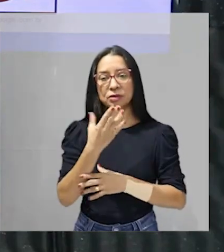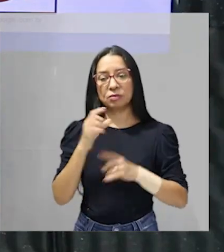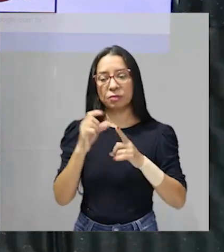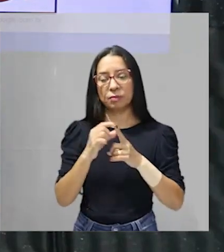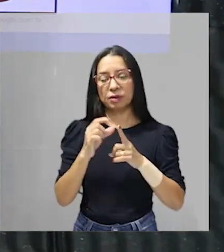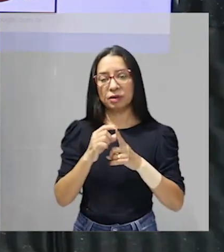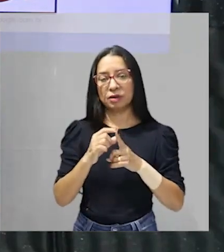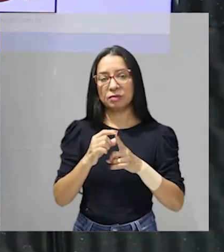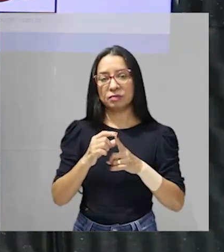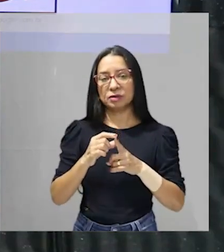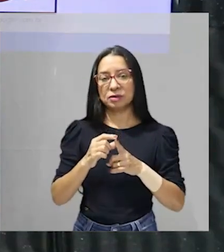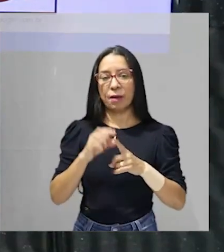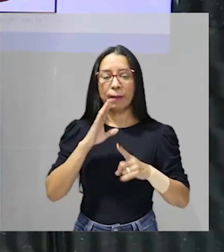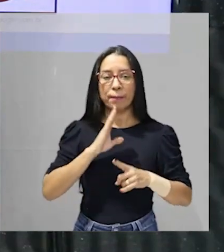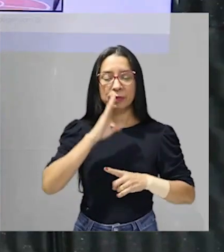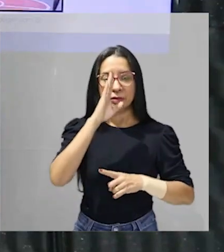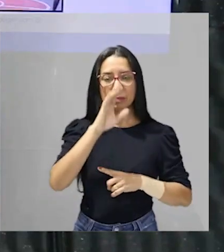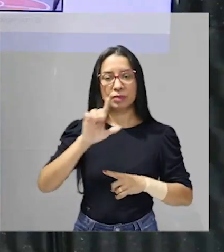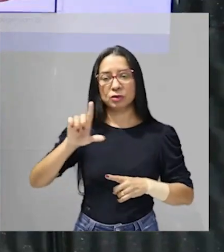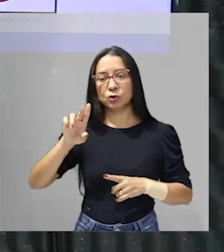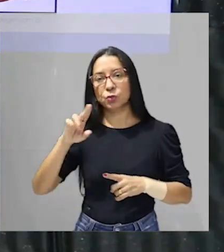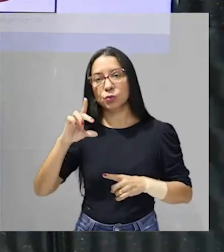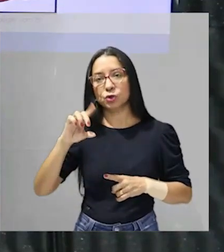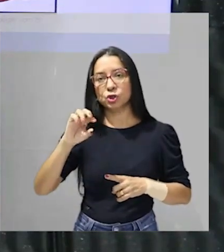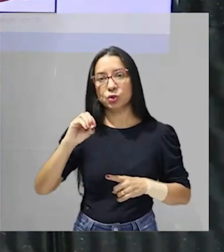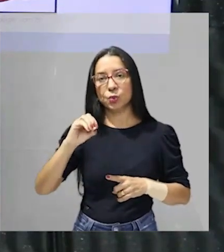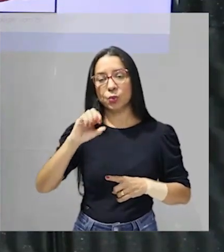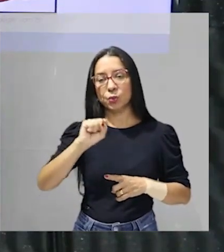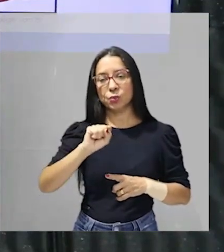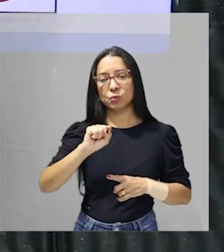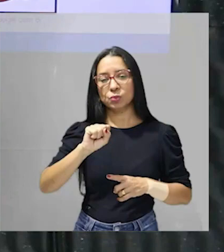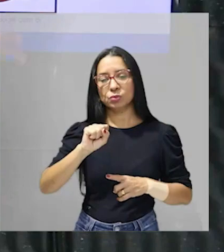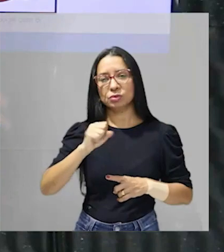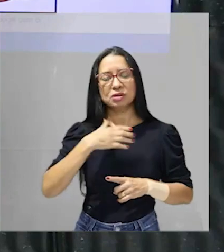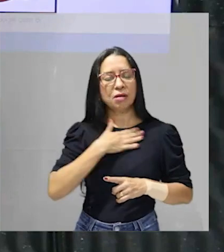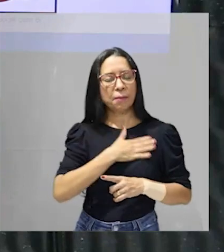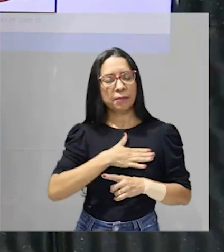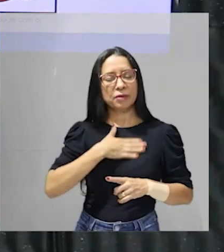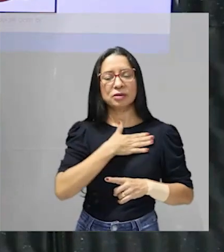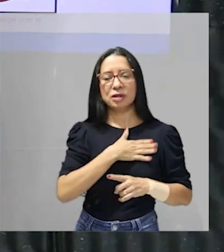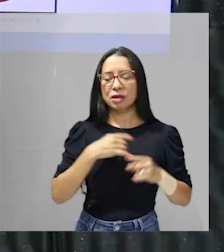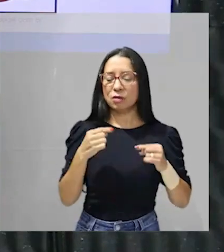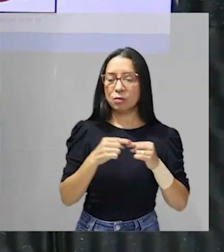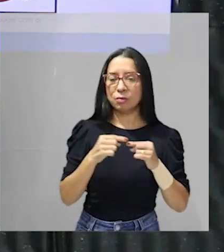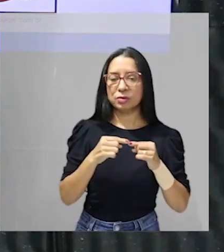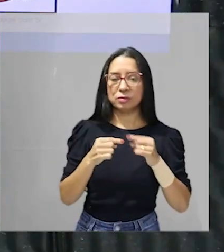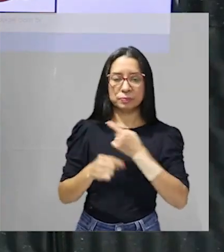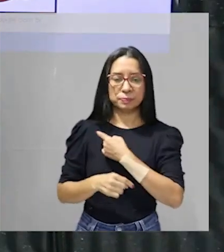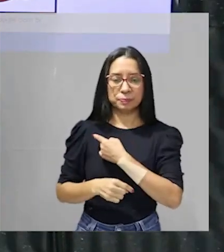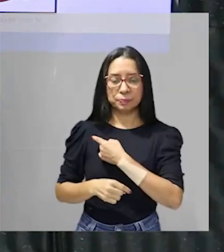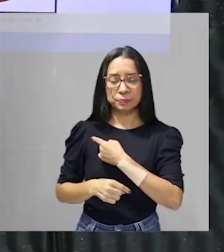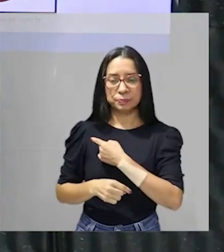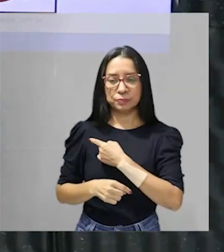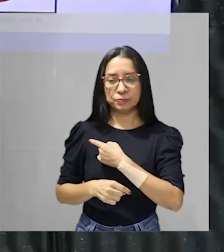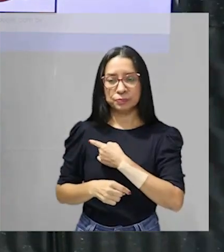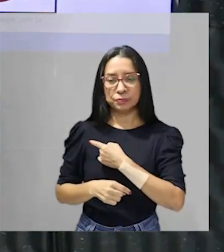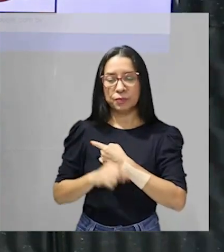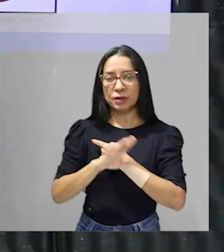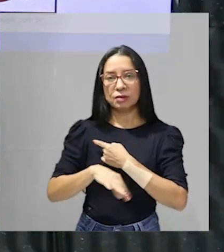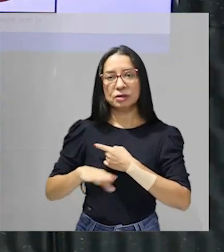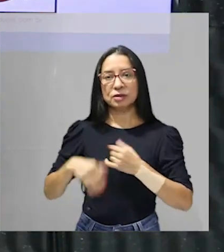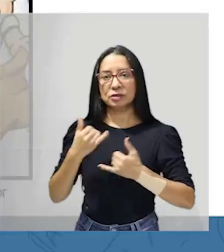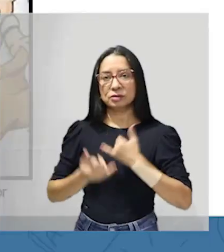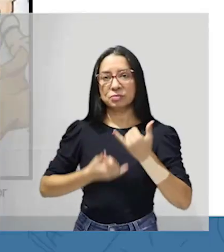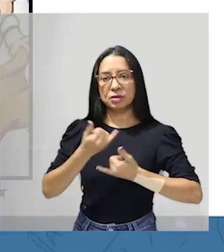palavras-chaves lúdicos que diverte dá prazer para o indivíduo coloca aqui na imagem crianças